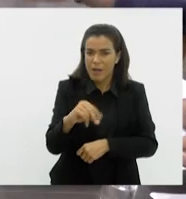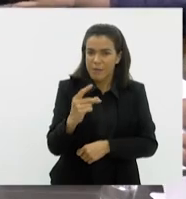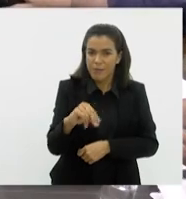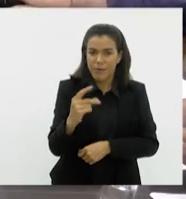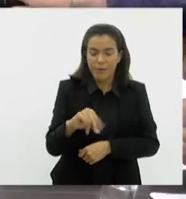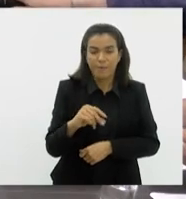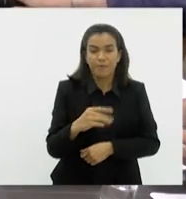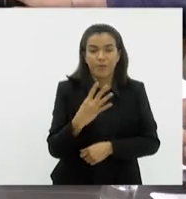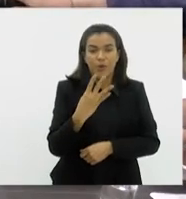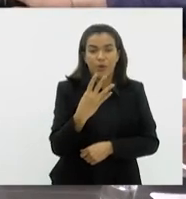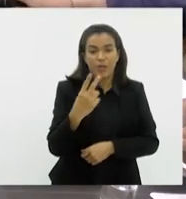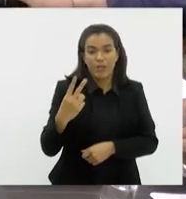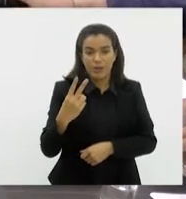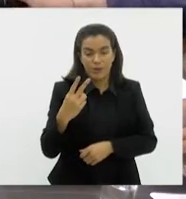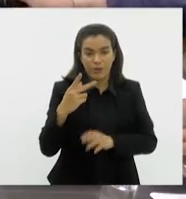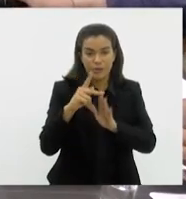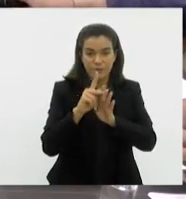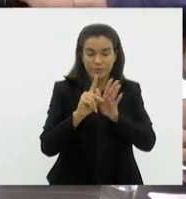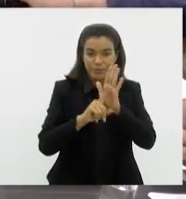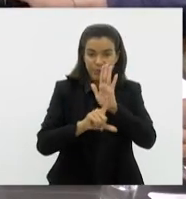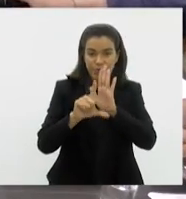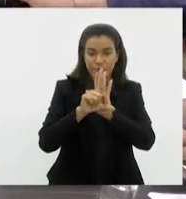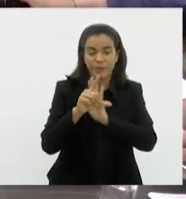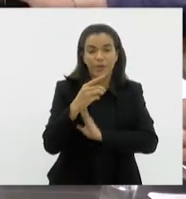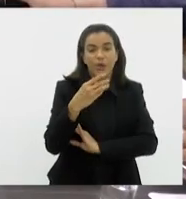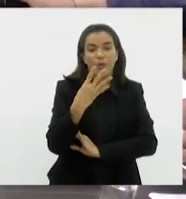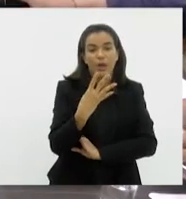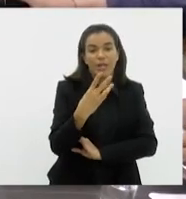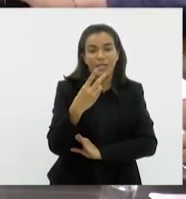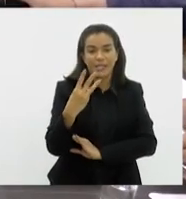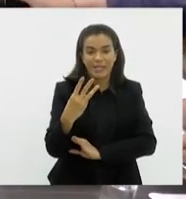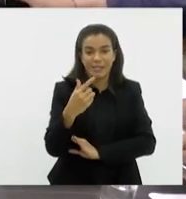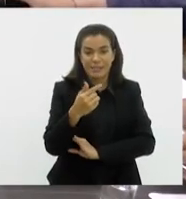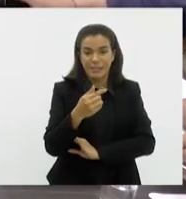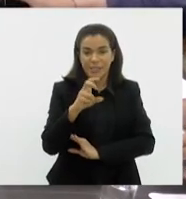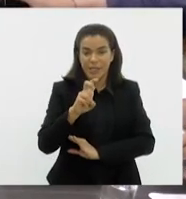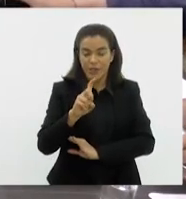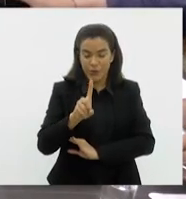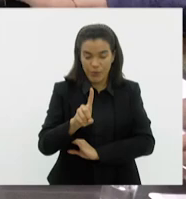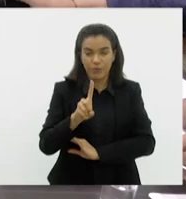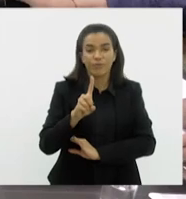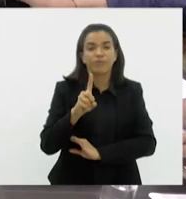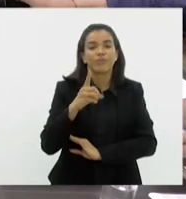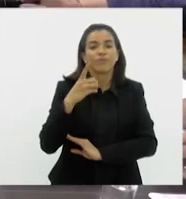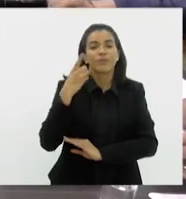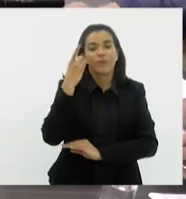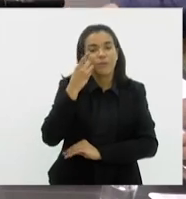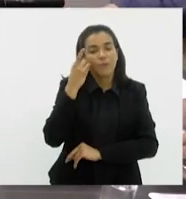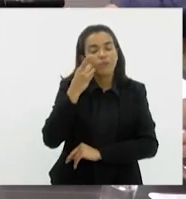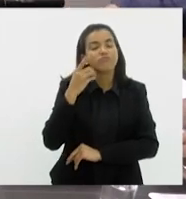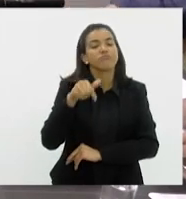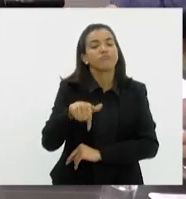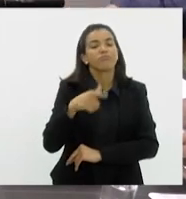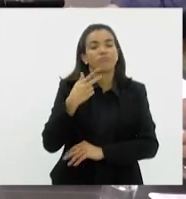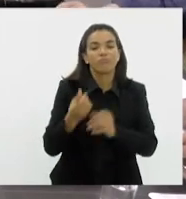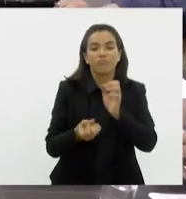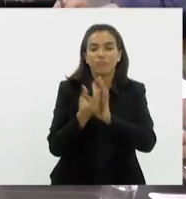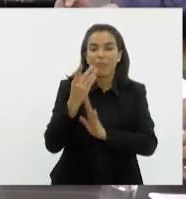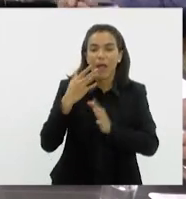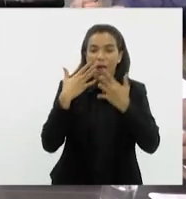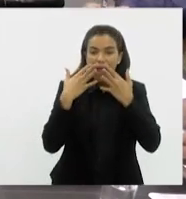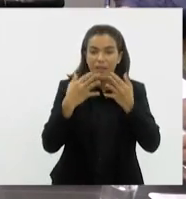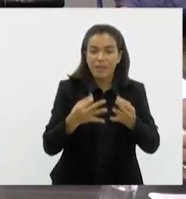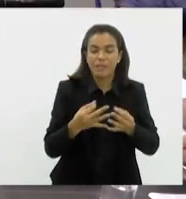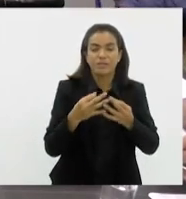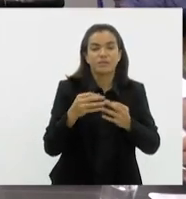Então, 42 da pauta, PL 3371 de 20, de autoria do deputado Daniel Librelon, que institui a política estadual de atenção à